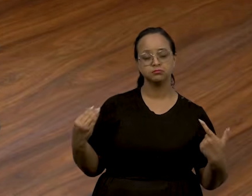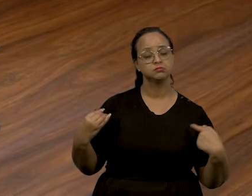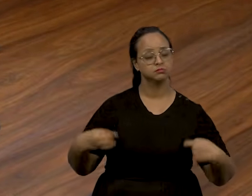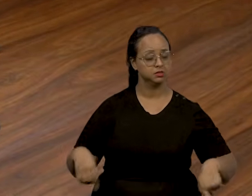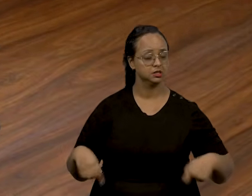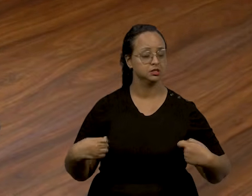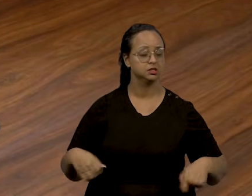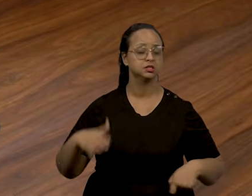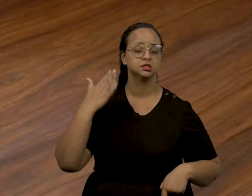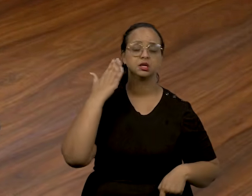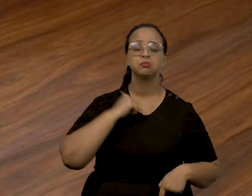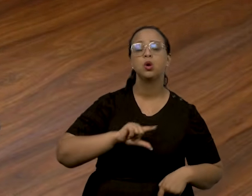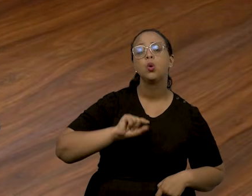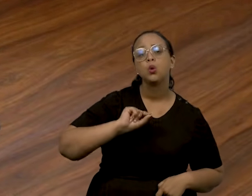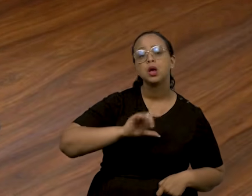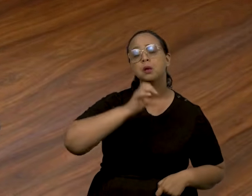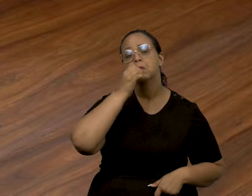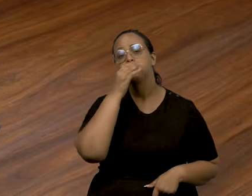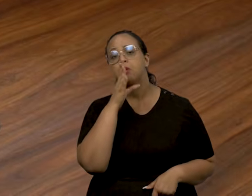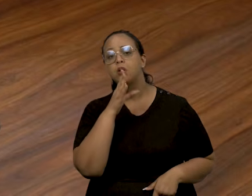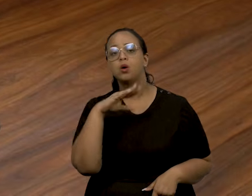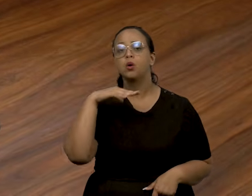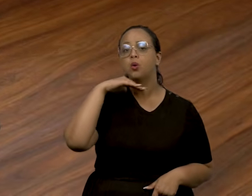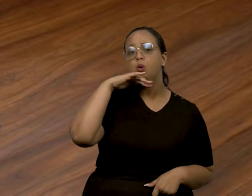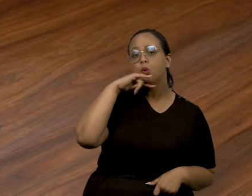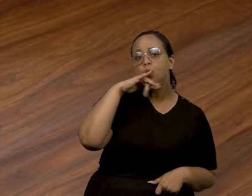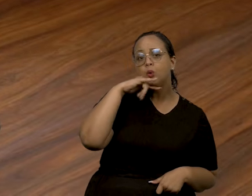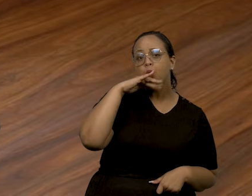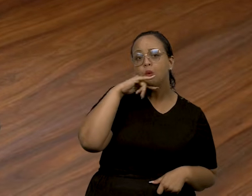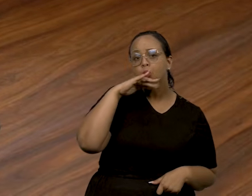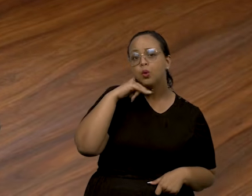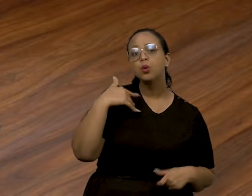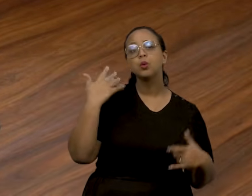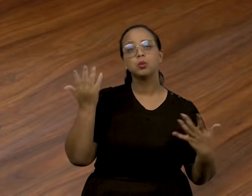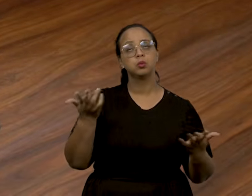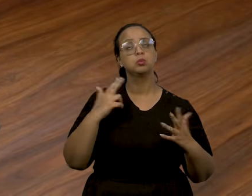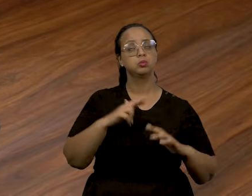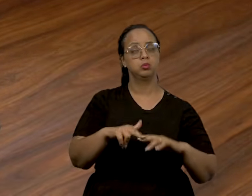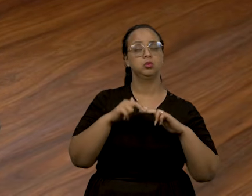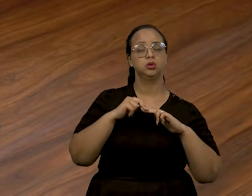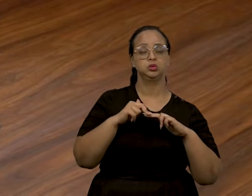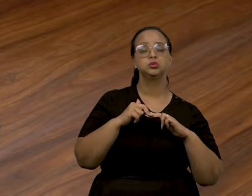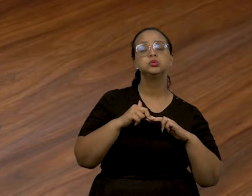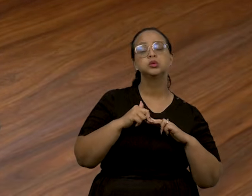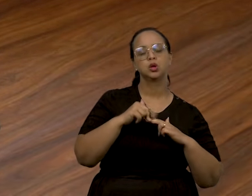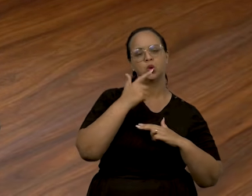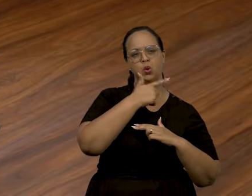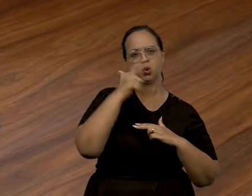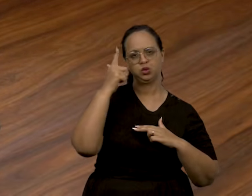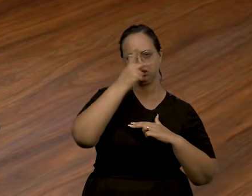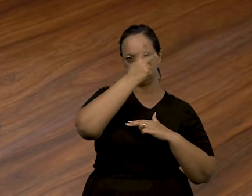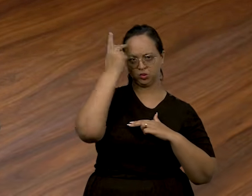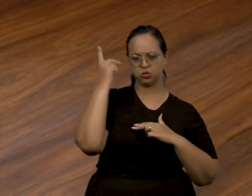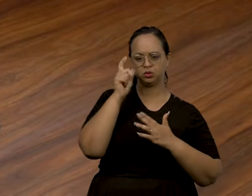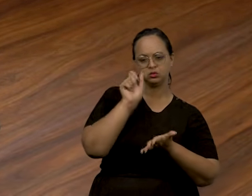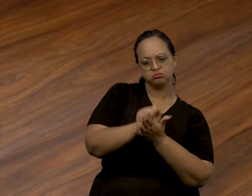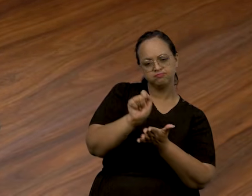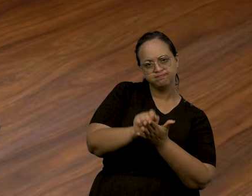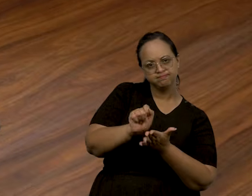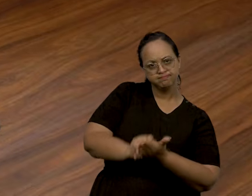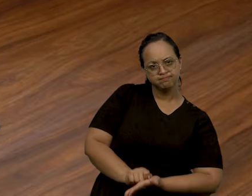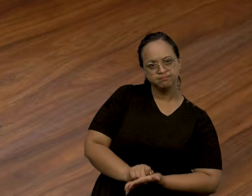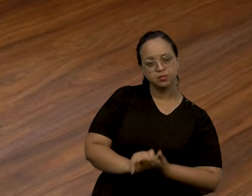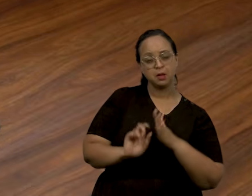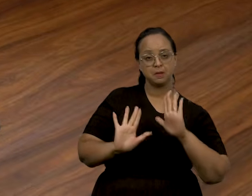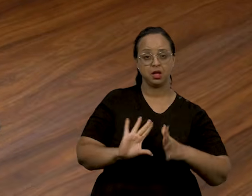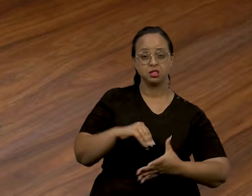da palavra do Senhor, ela foi escrita pelo próprio Senhor, entregue a Moisés ali nas tábuas da lei. Então ele